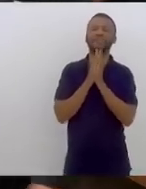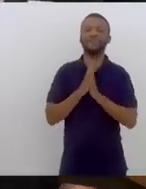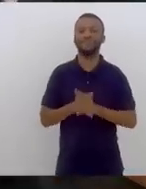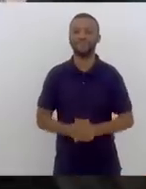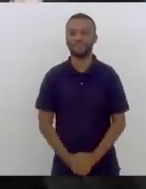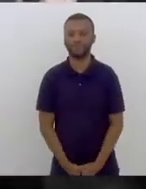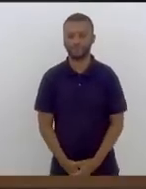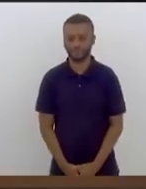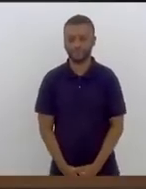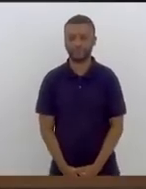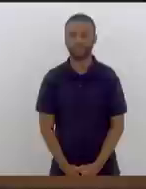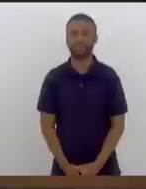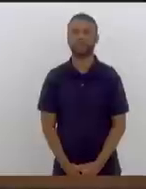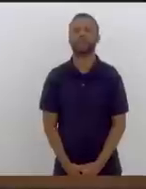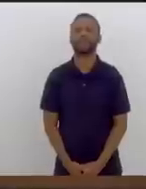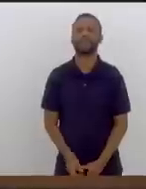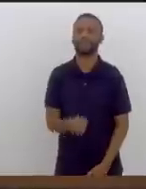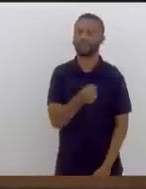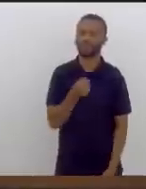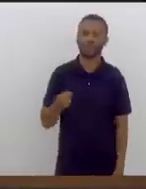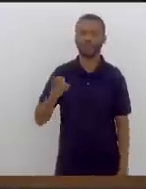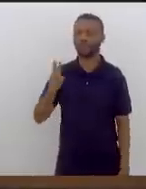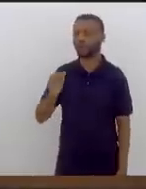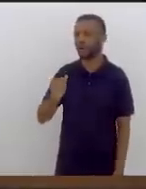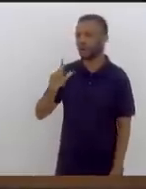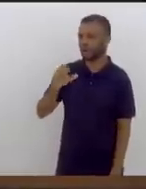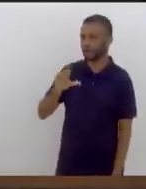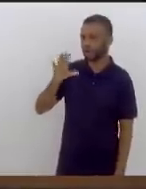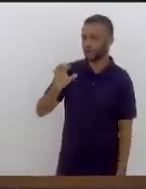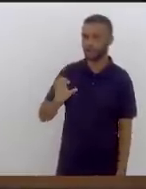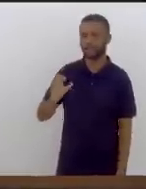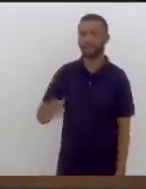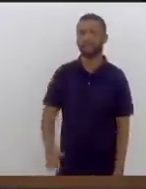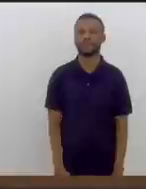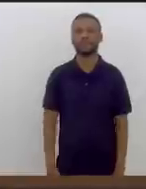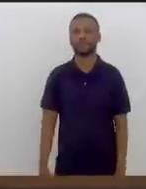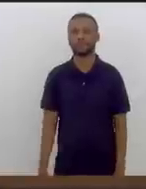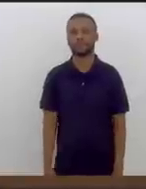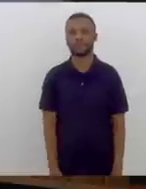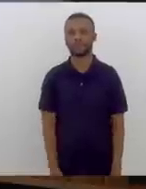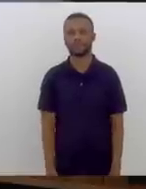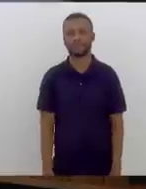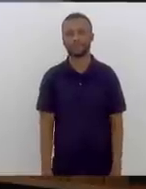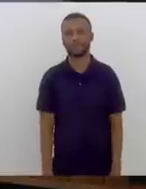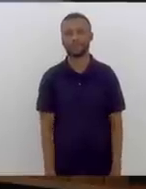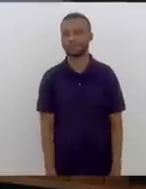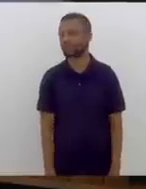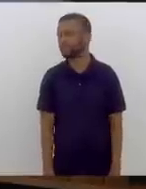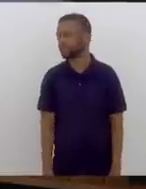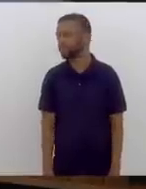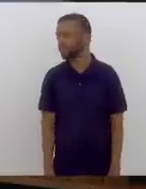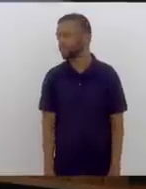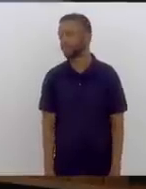vou passar então agora para o Wallace tá seguindo aqui vamos lá